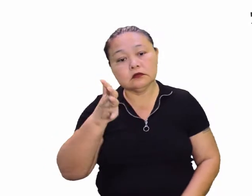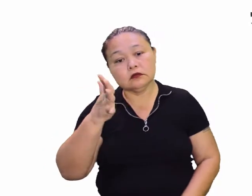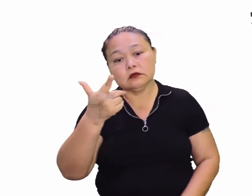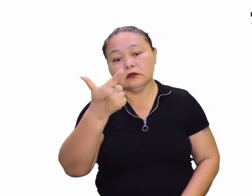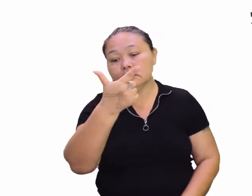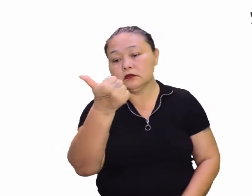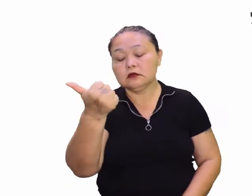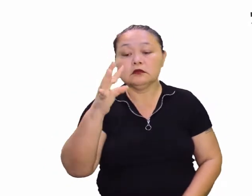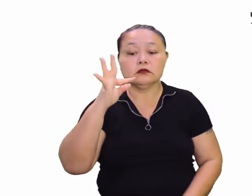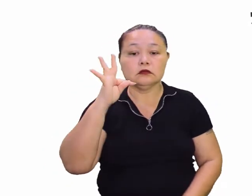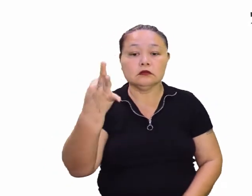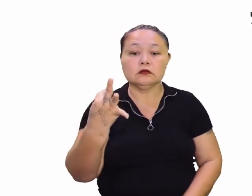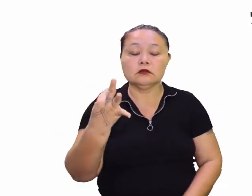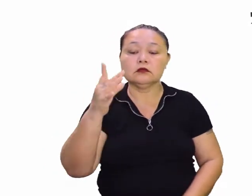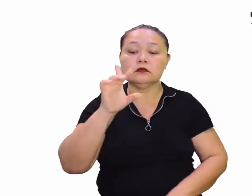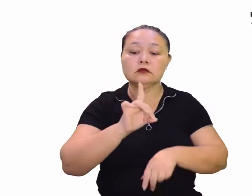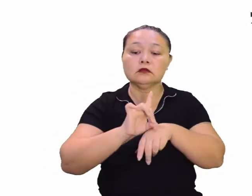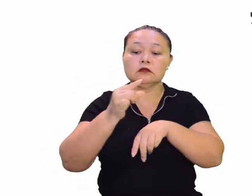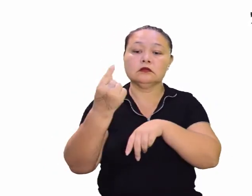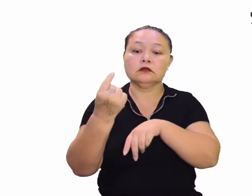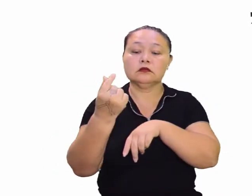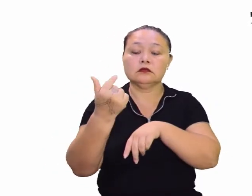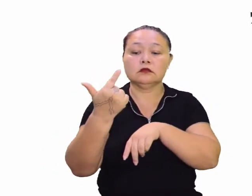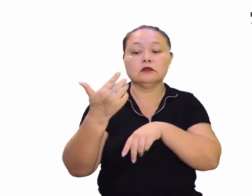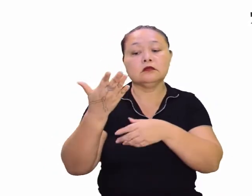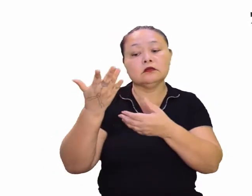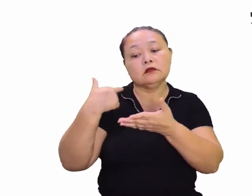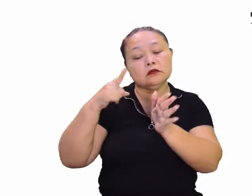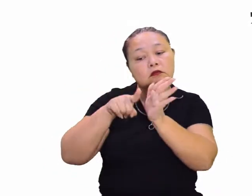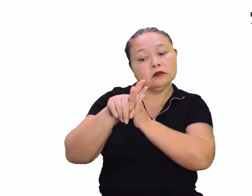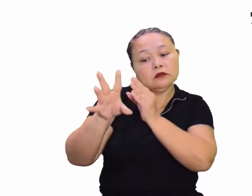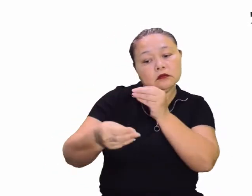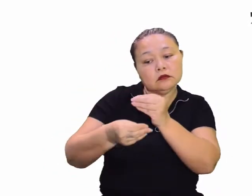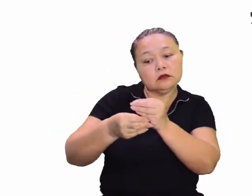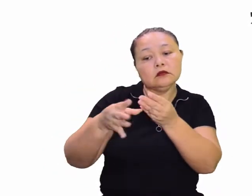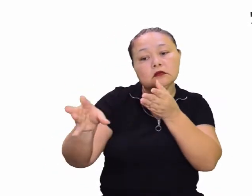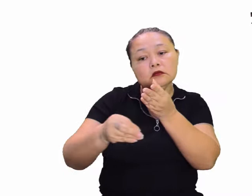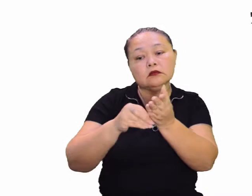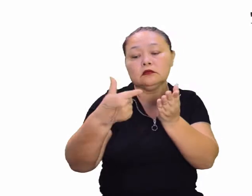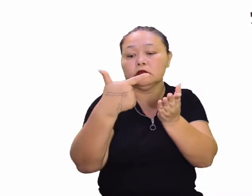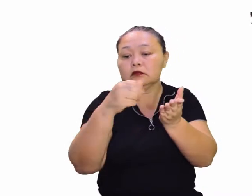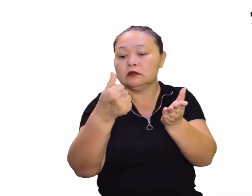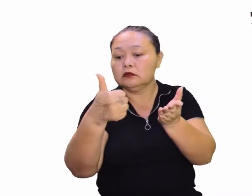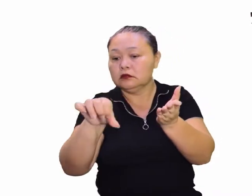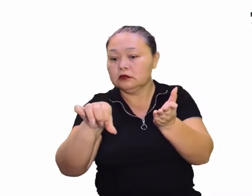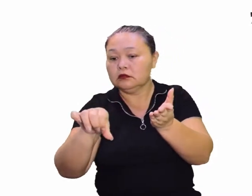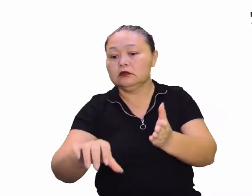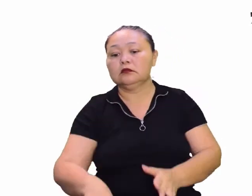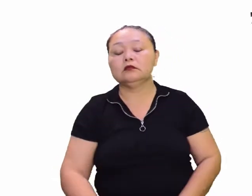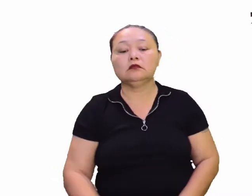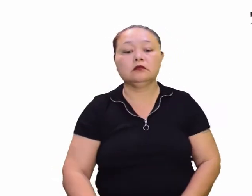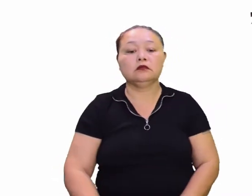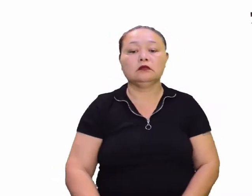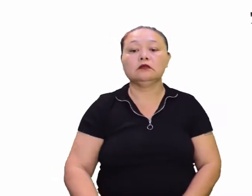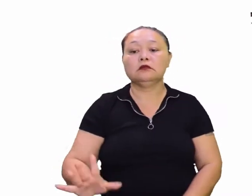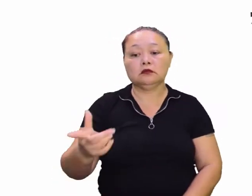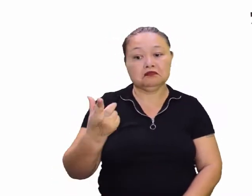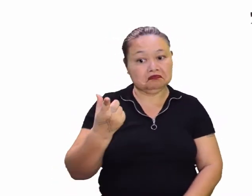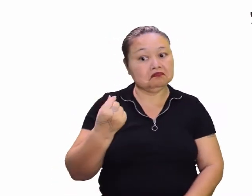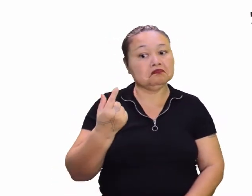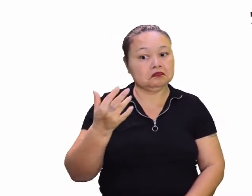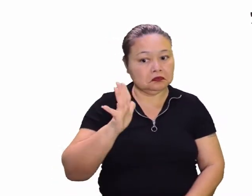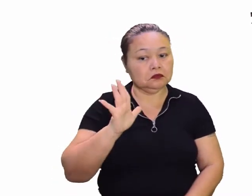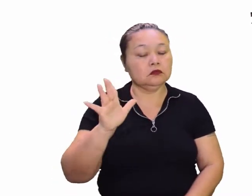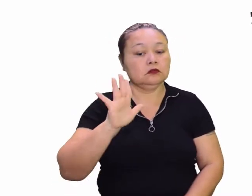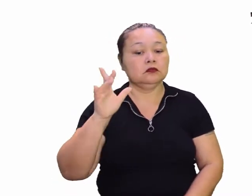de 21 trilhões de dólares, com base no ano de 2019. Então, é muito dinheiro, hein? É